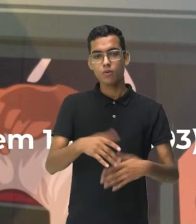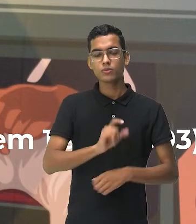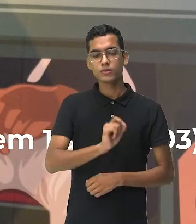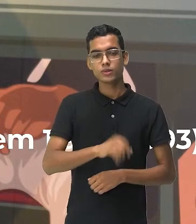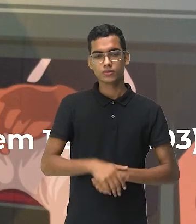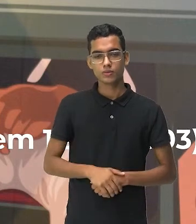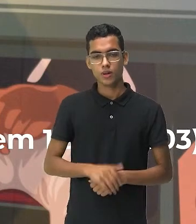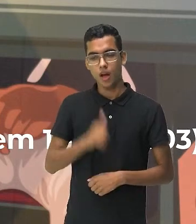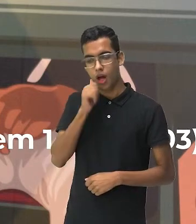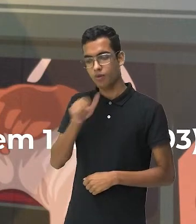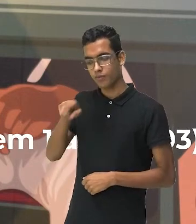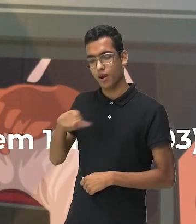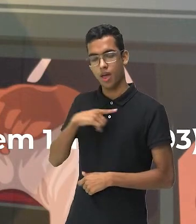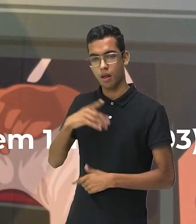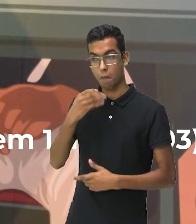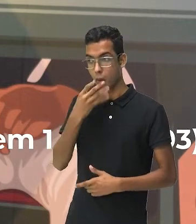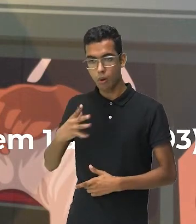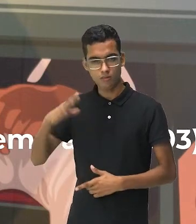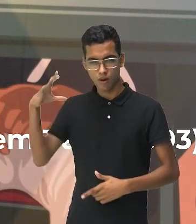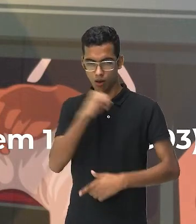demais, rápida demais."